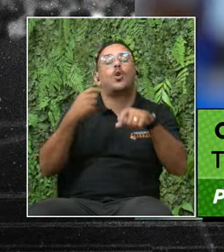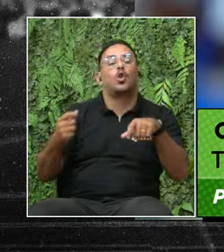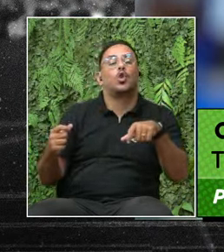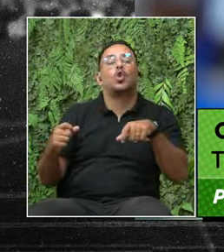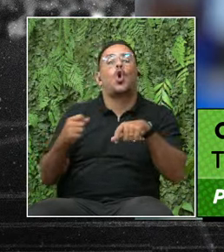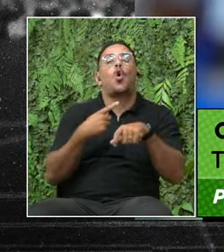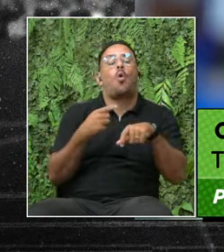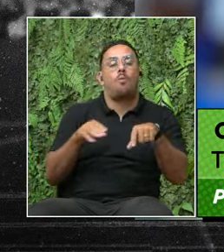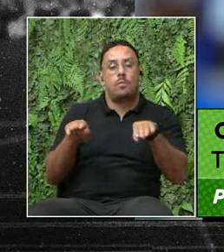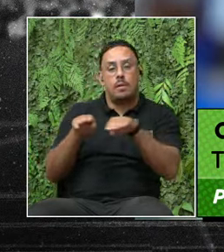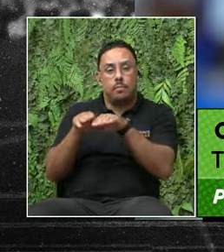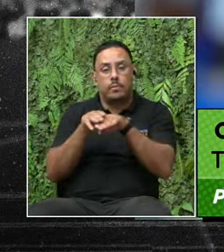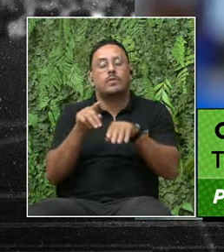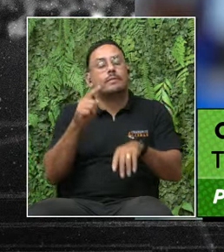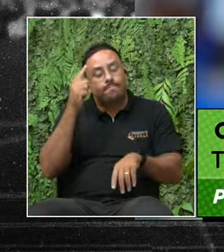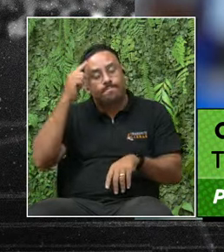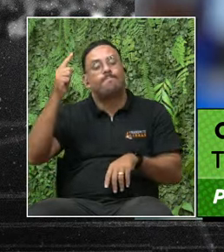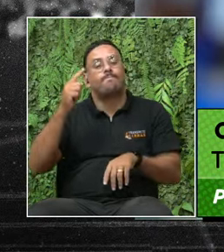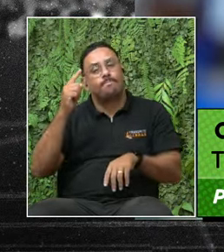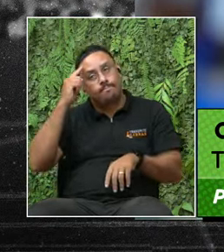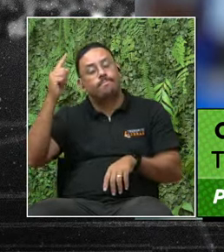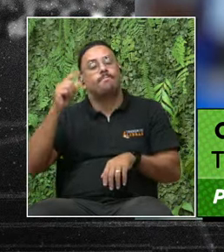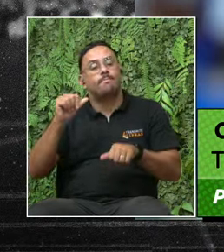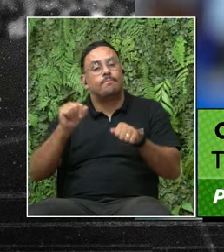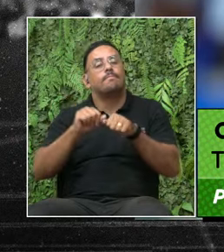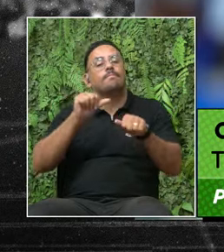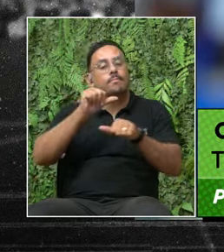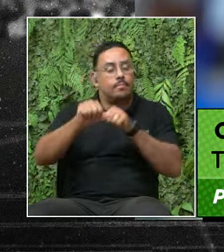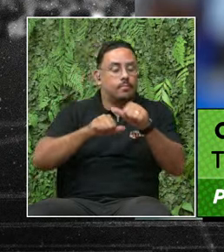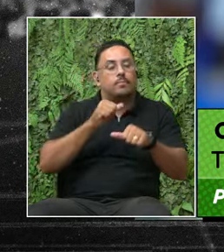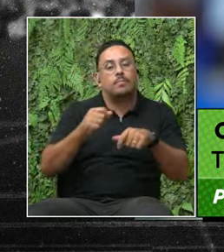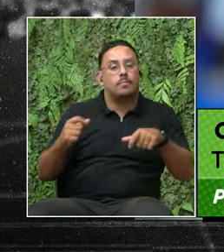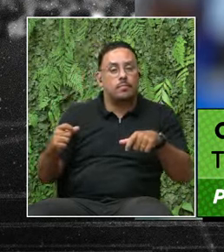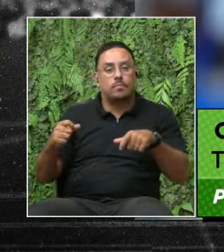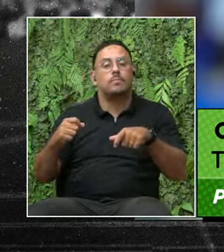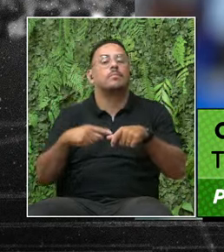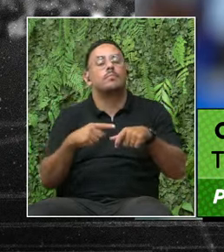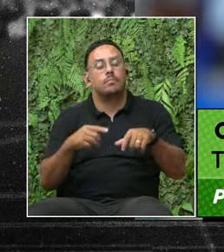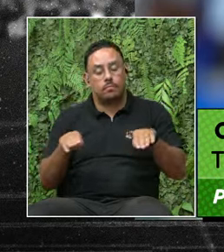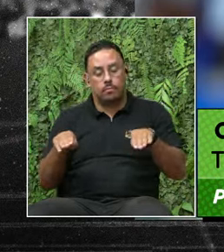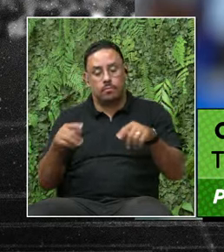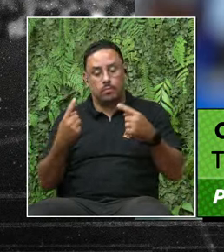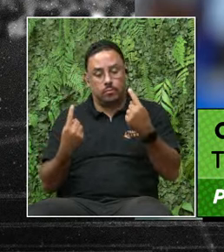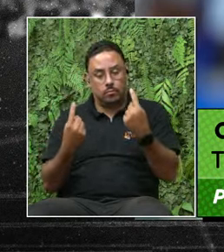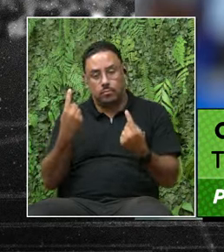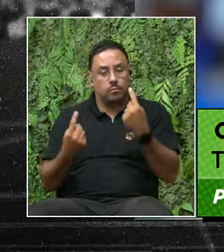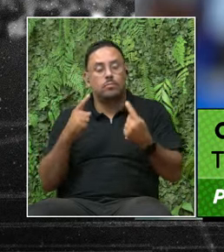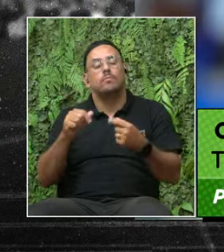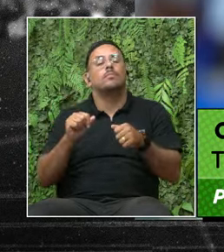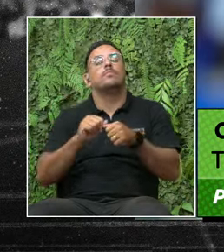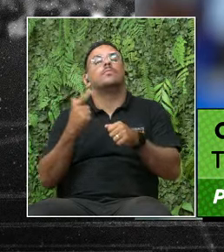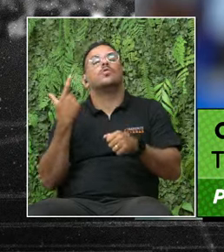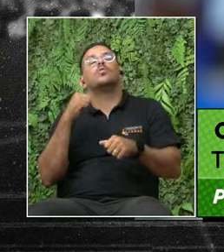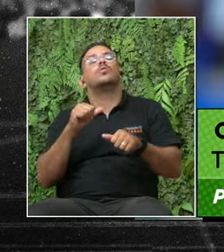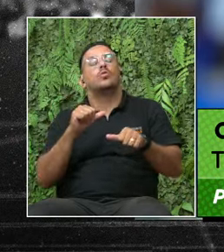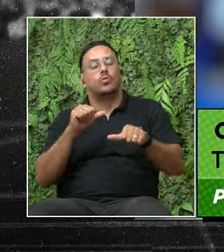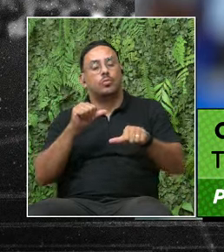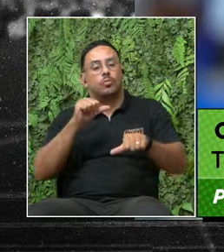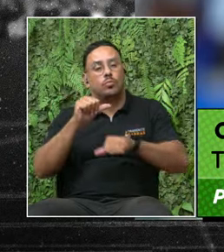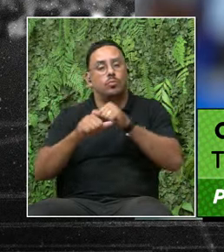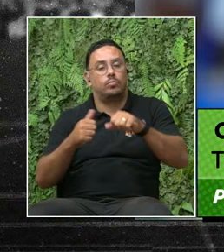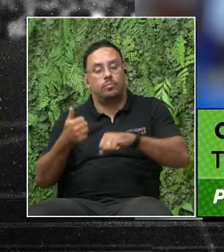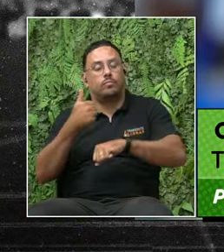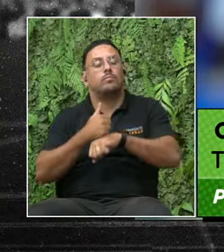empate você já tinha a ideia de fazer a mudança saiu o gol de empate e mesmo assim você fez essa mudança e acabou